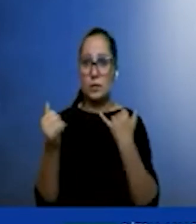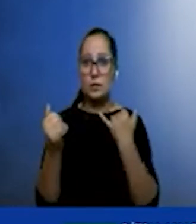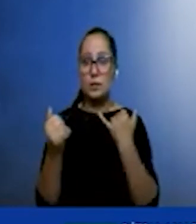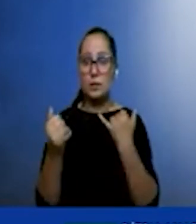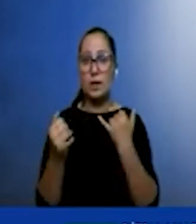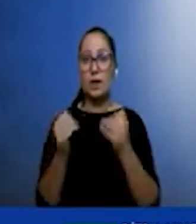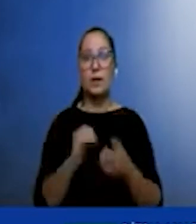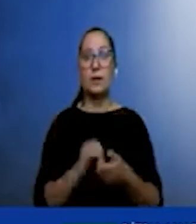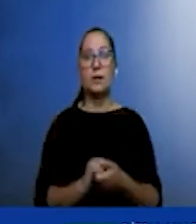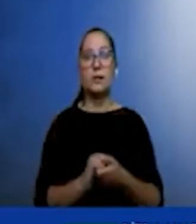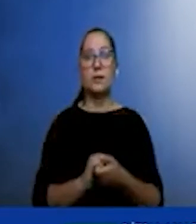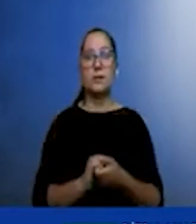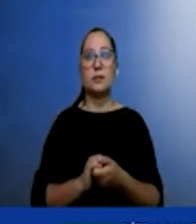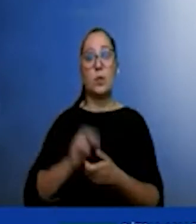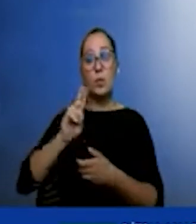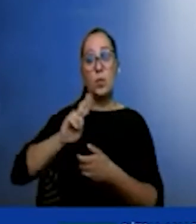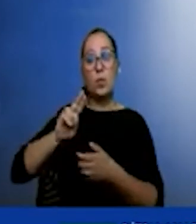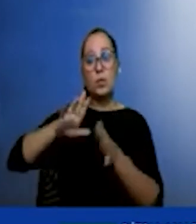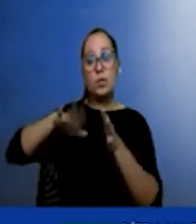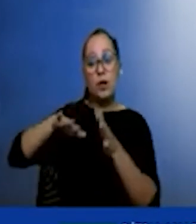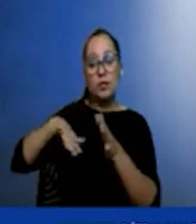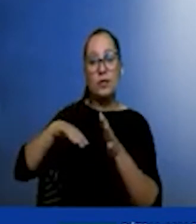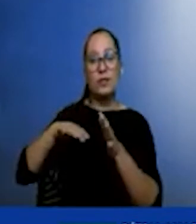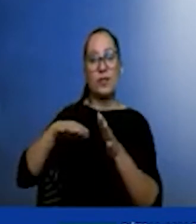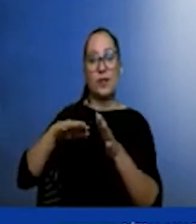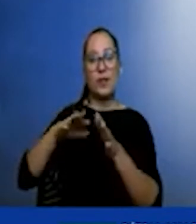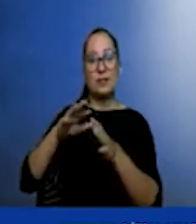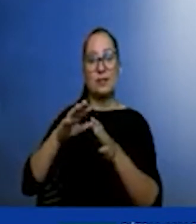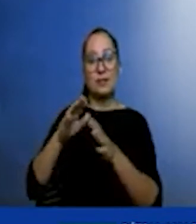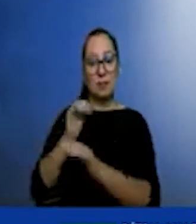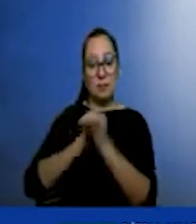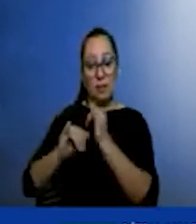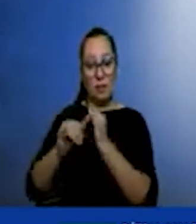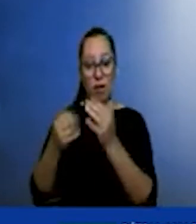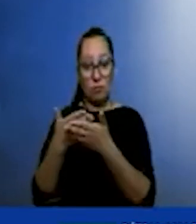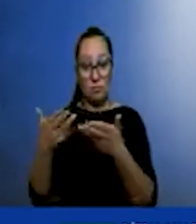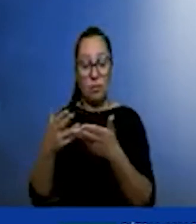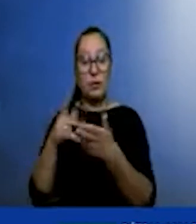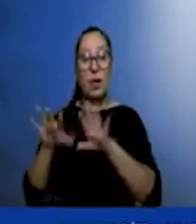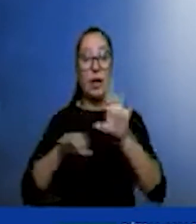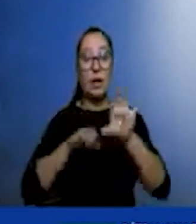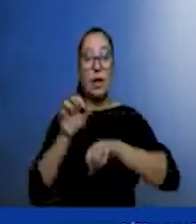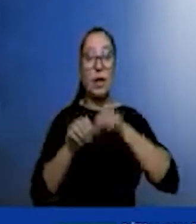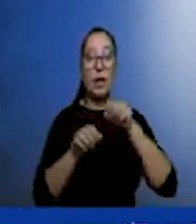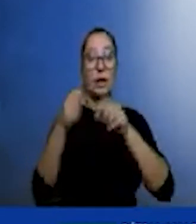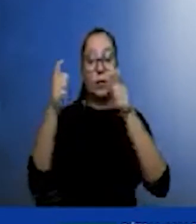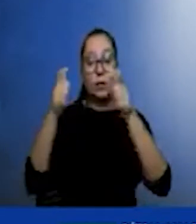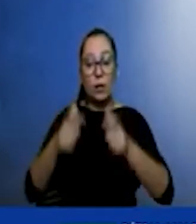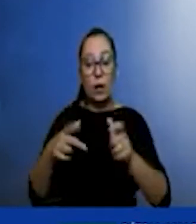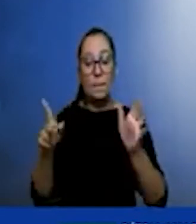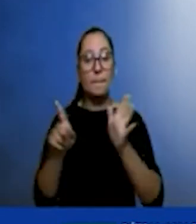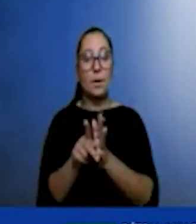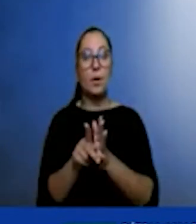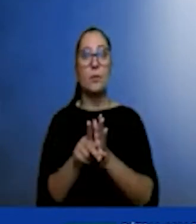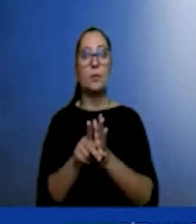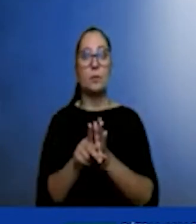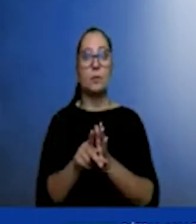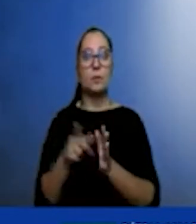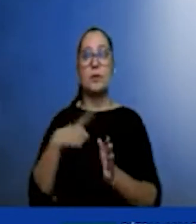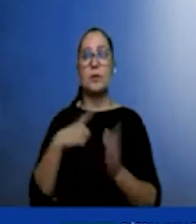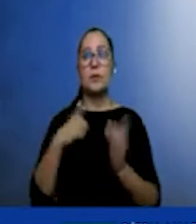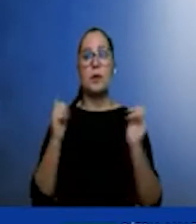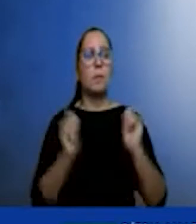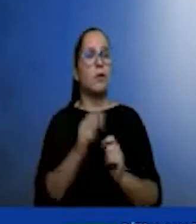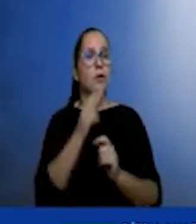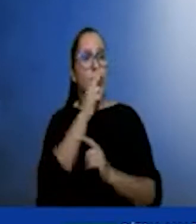on-site, offshore, e eventualmente fazer a captura no local. Você tem um potencial enorme no